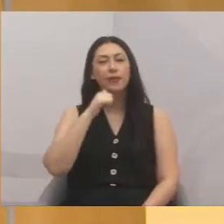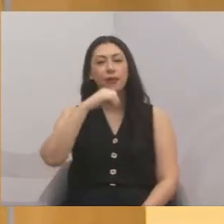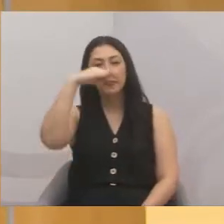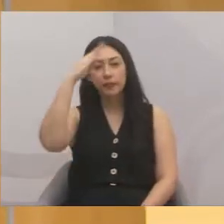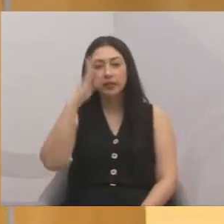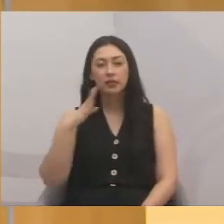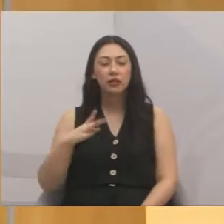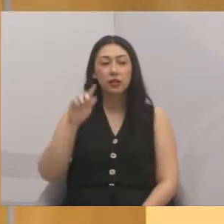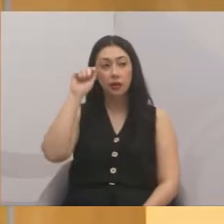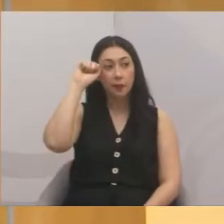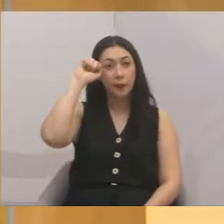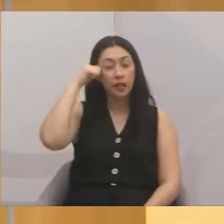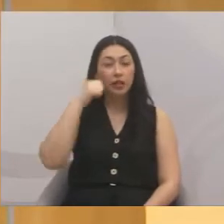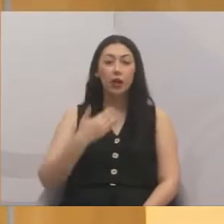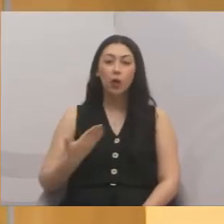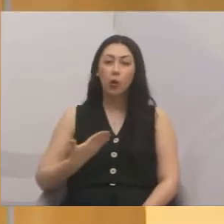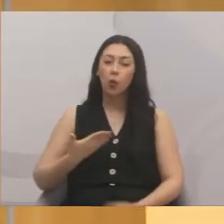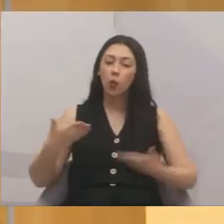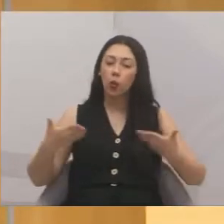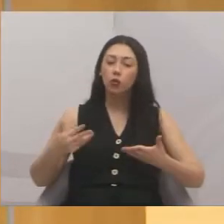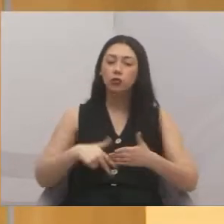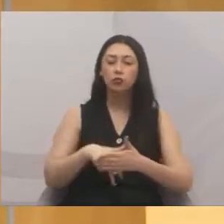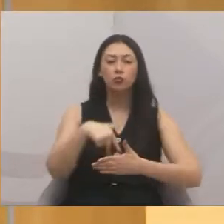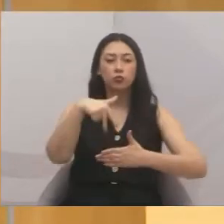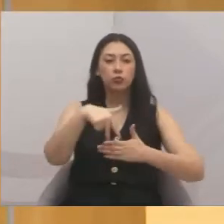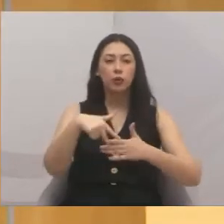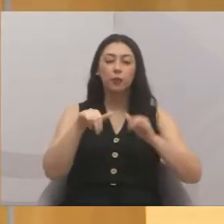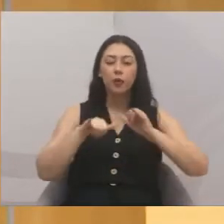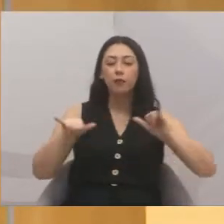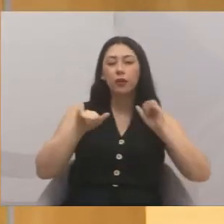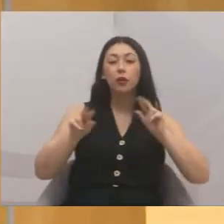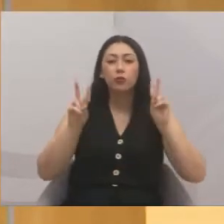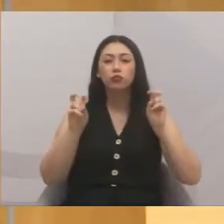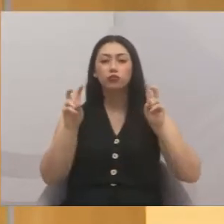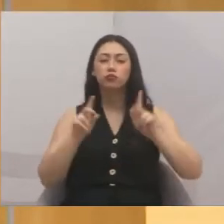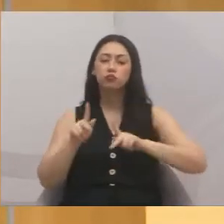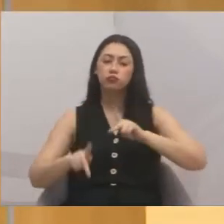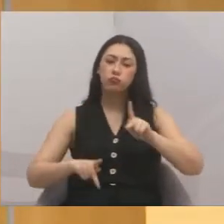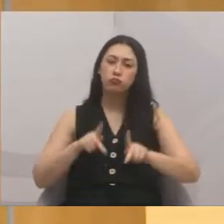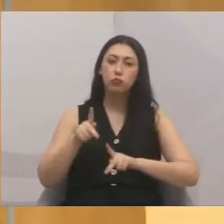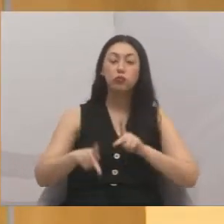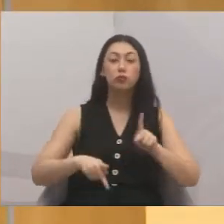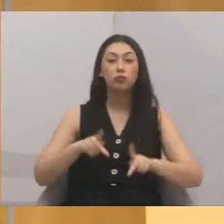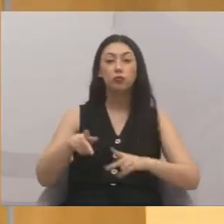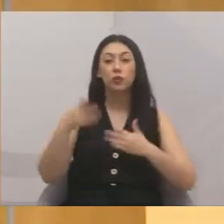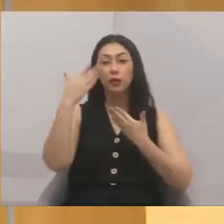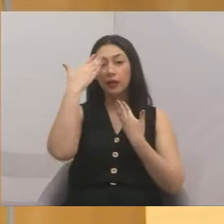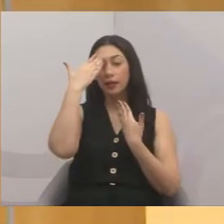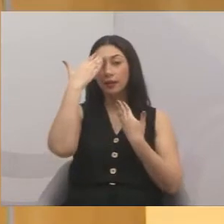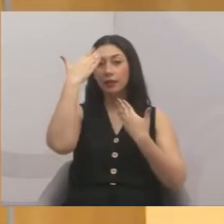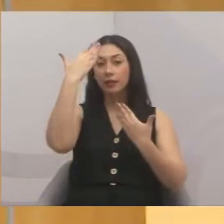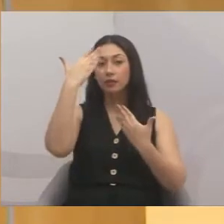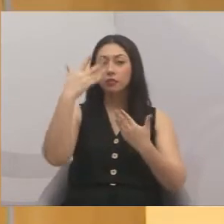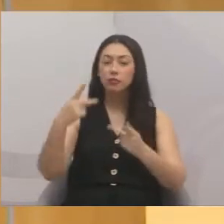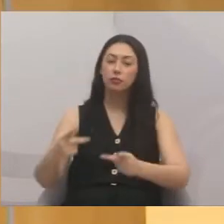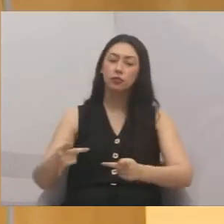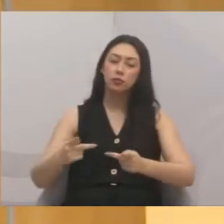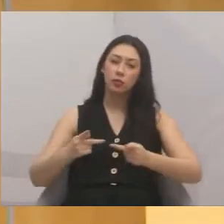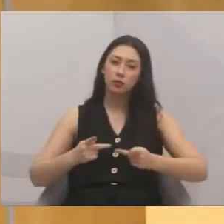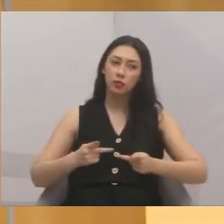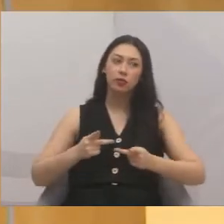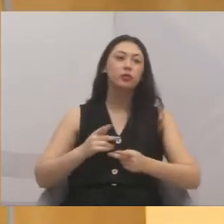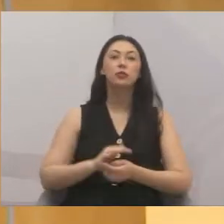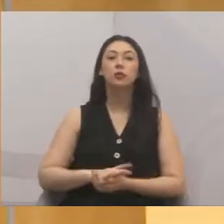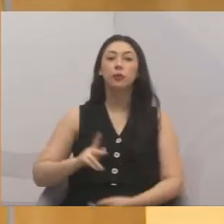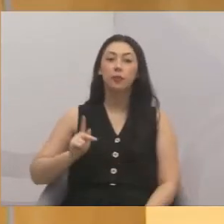hoje assume essa tribuna para falar um pouquinho do nosso povo. Agradeço o convite do vereador e presidente